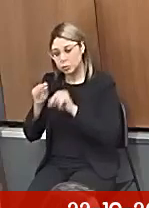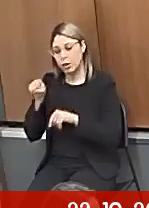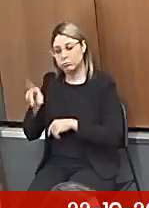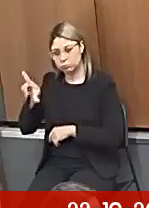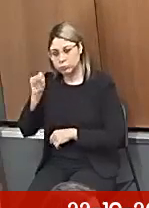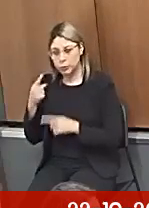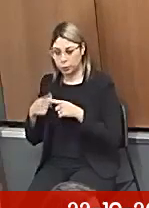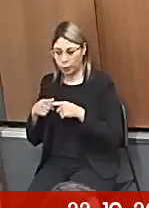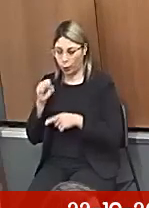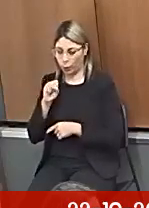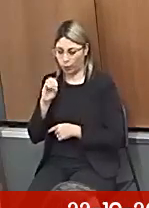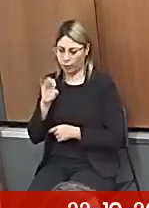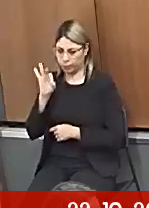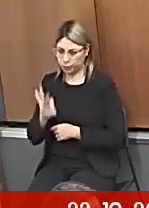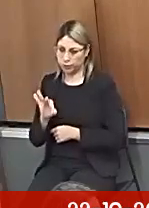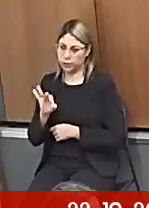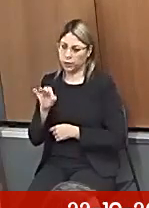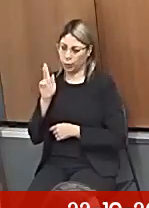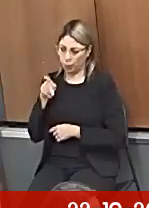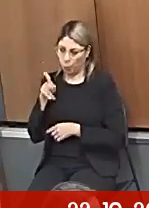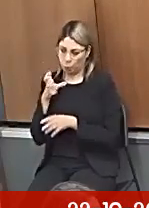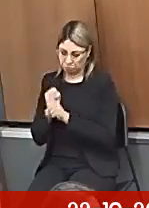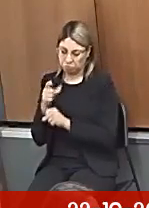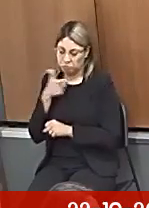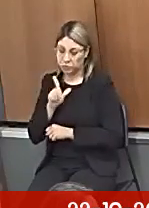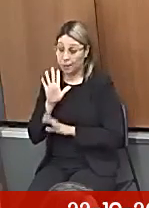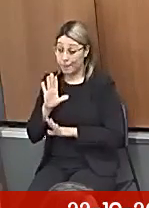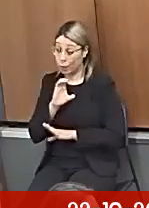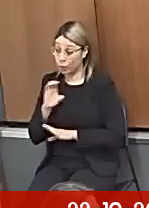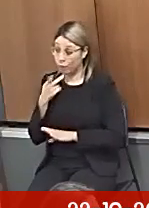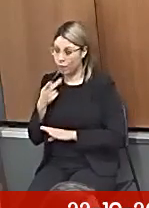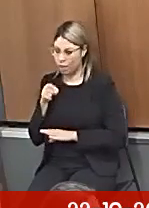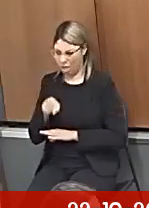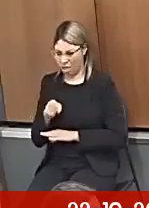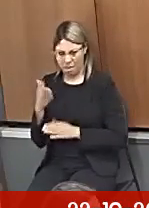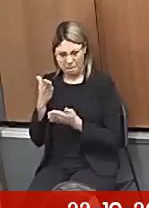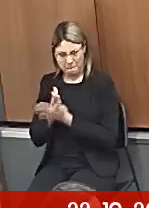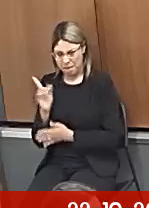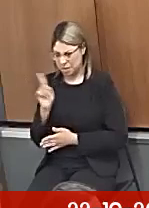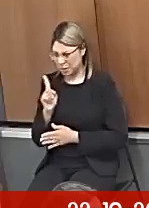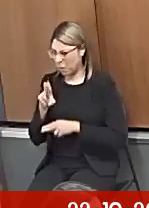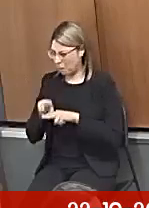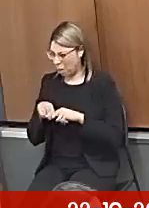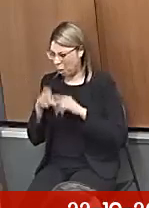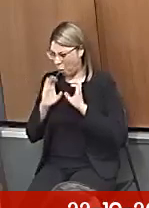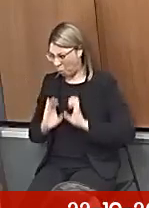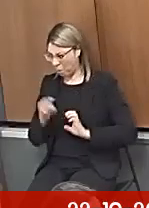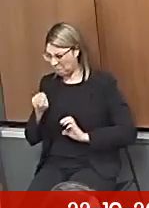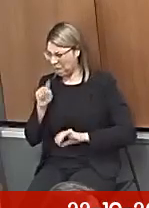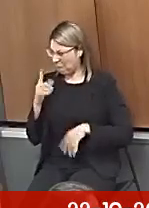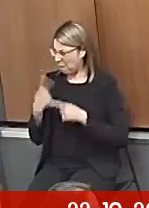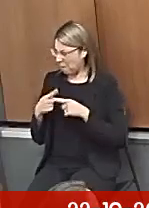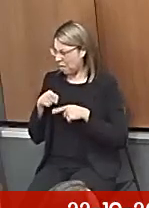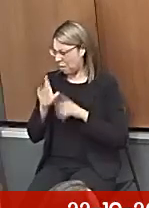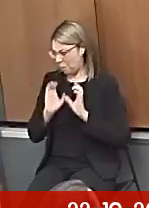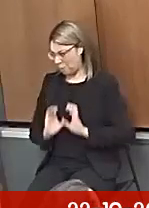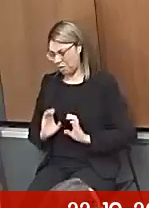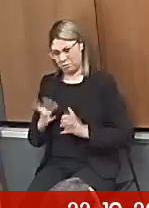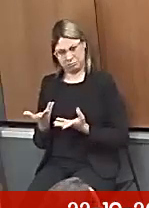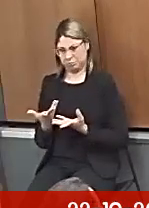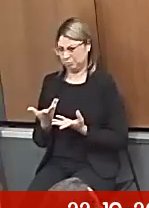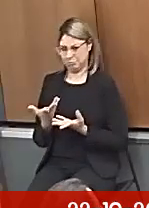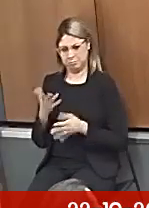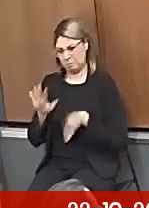selecionado por ter 80% de nota, mas a coordenadora falou, mas ele não vai passar na questão do comportamento, porque o comportamento